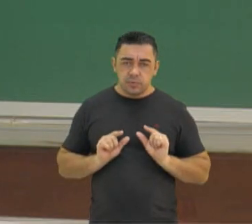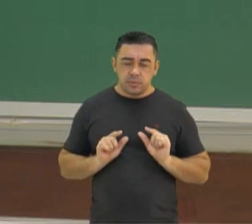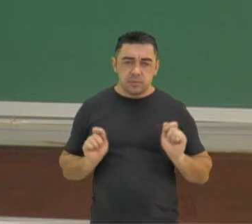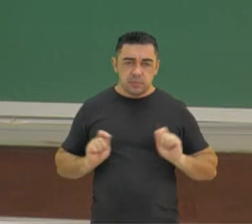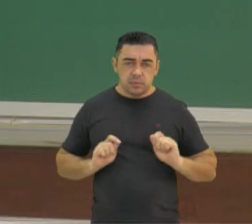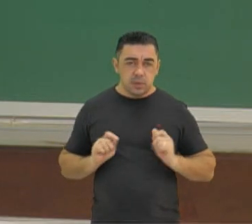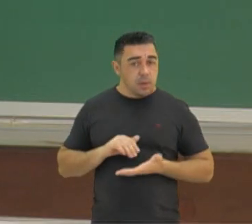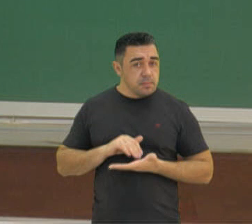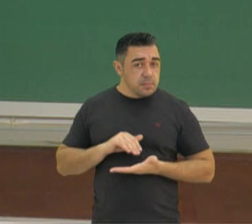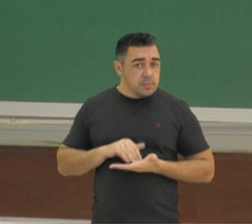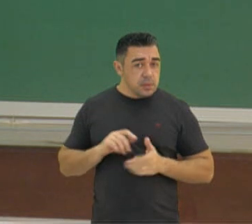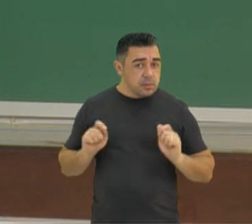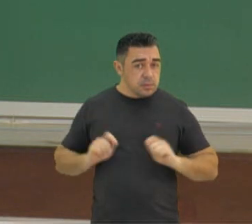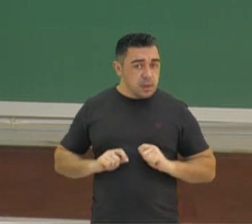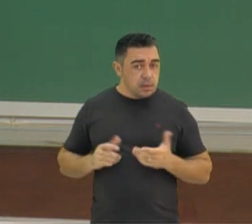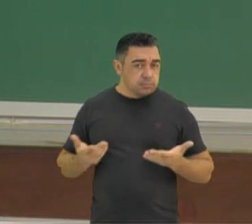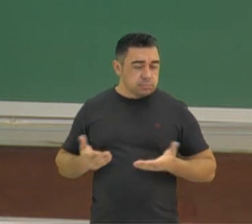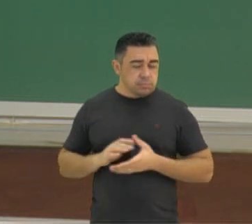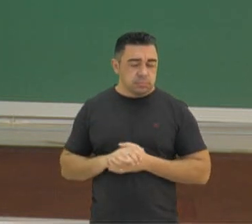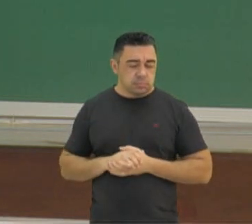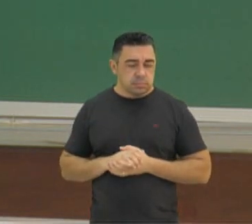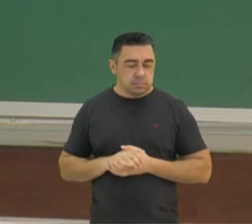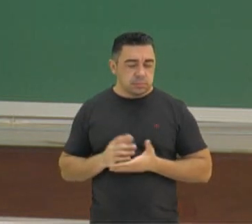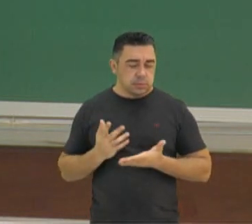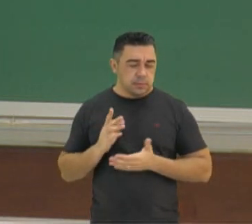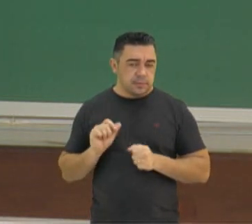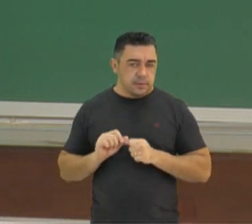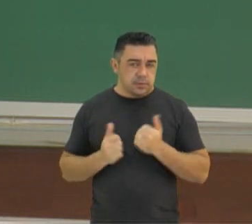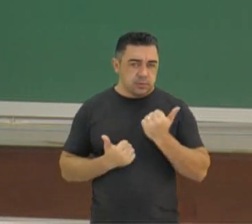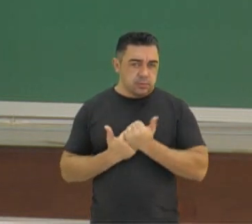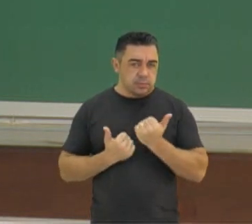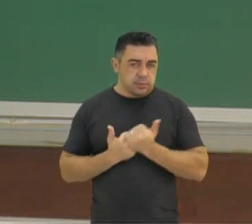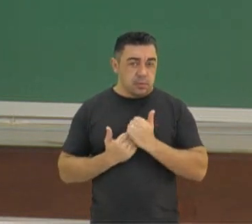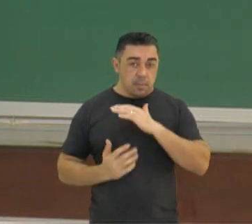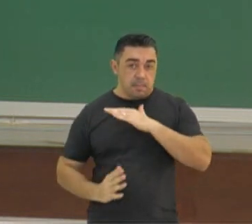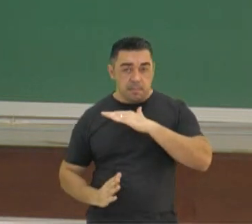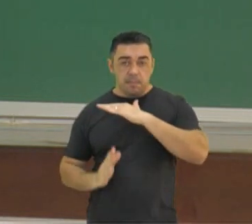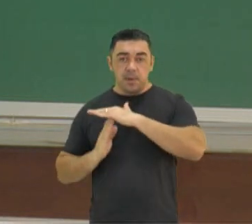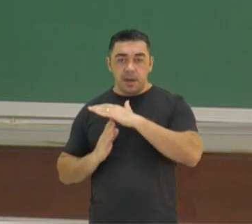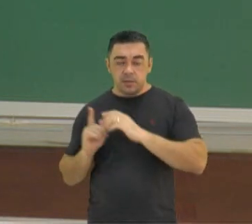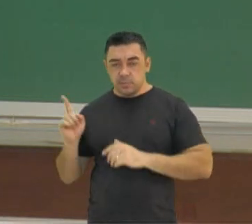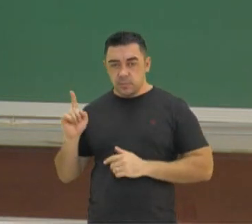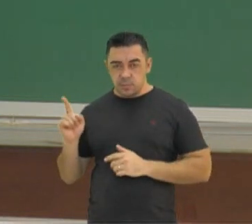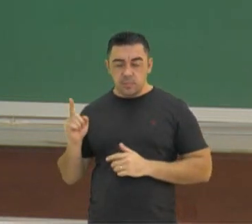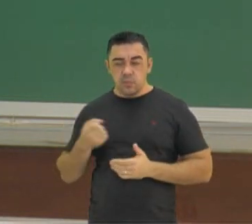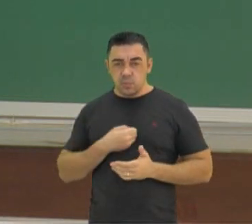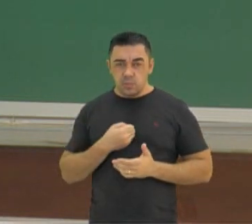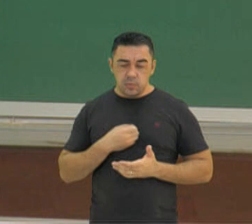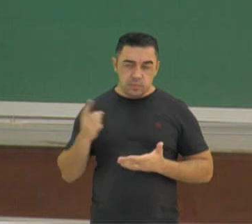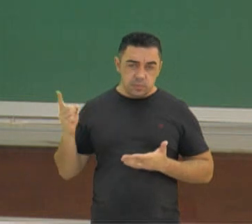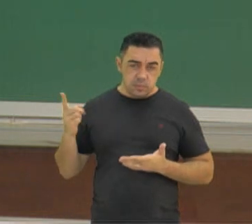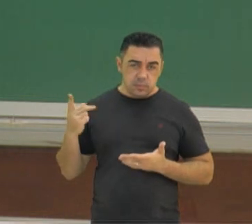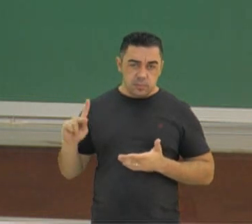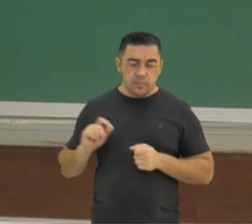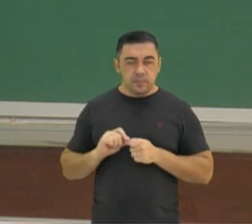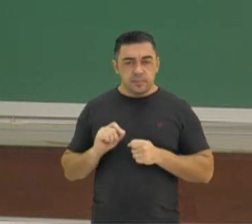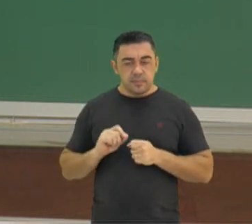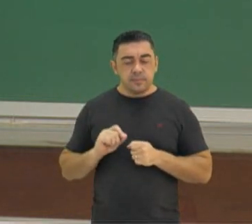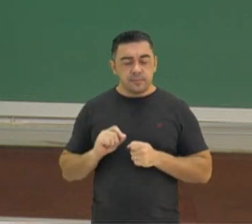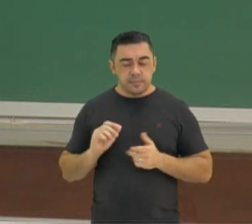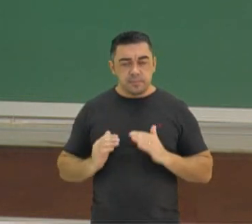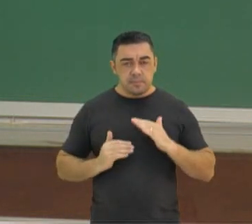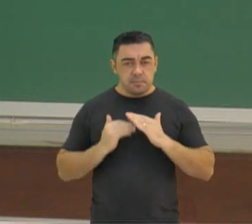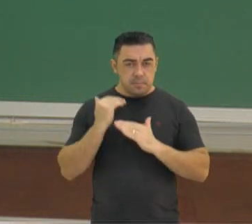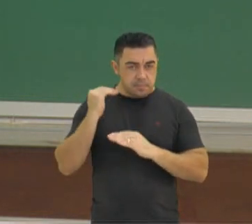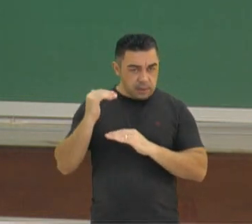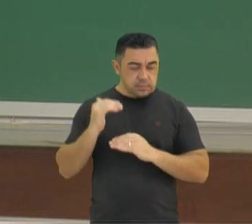como é o mínimo possível de cédulas, sempre substituindo o máximo aqui nos valores, nas cédulas de valor